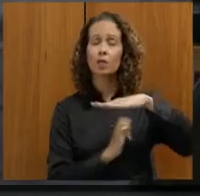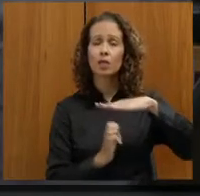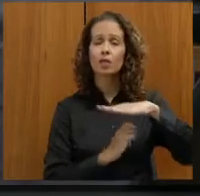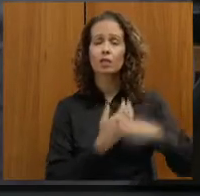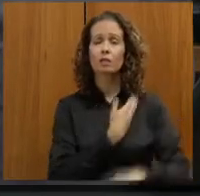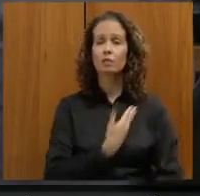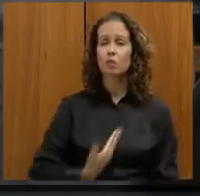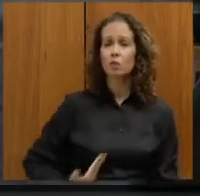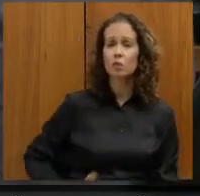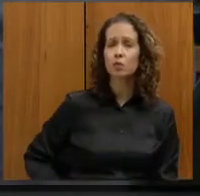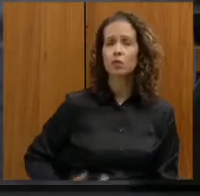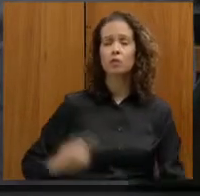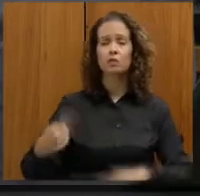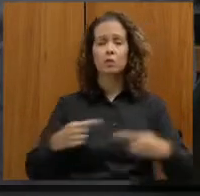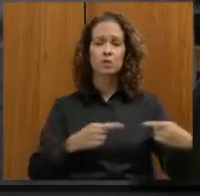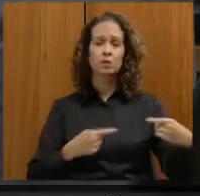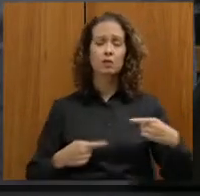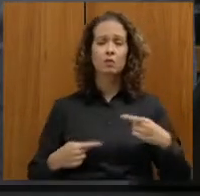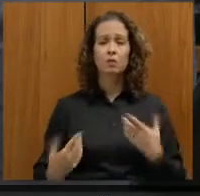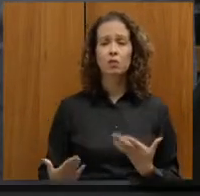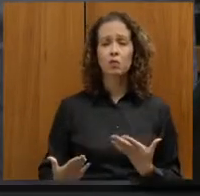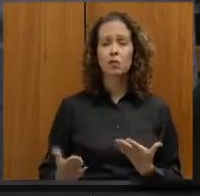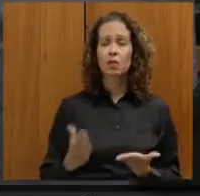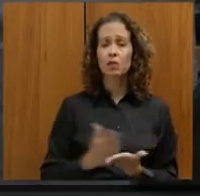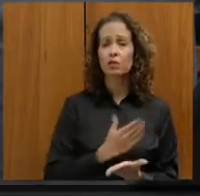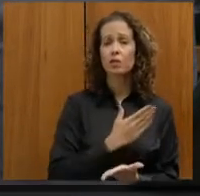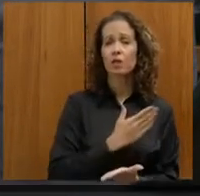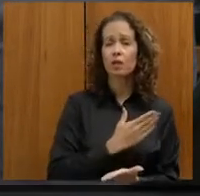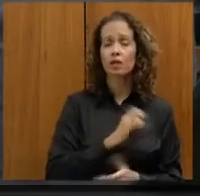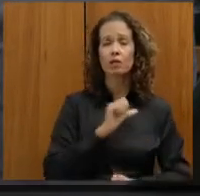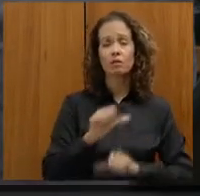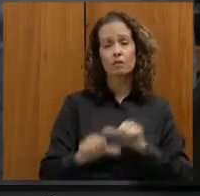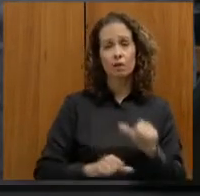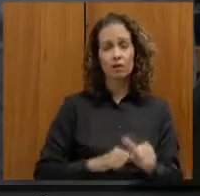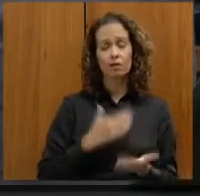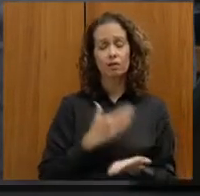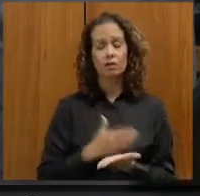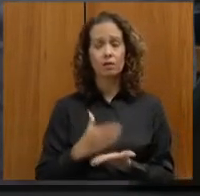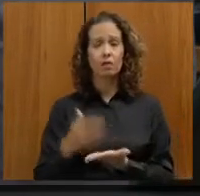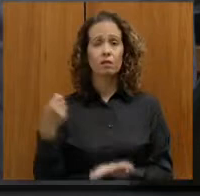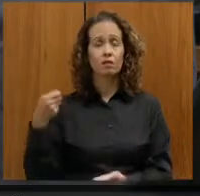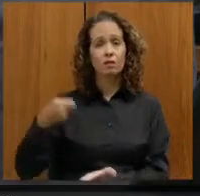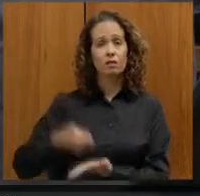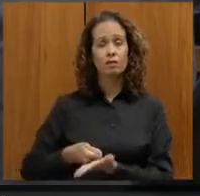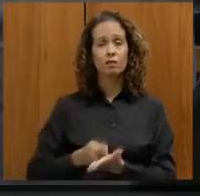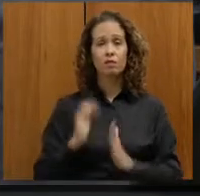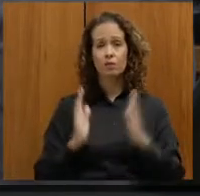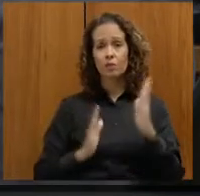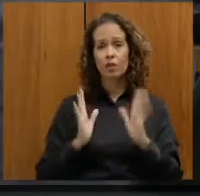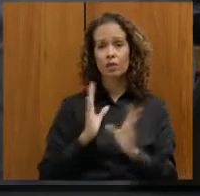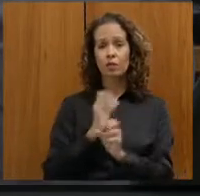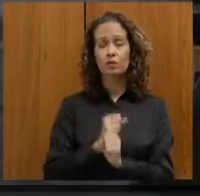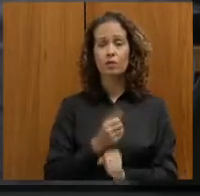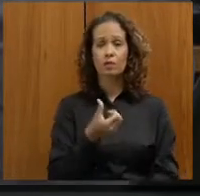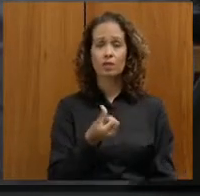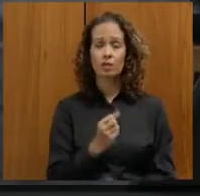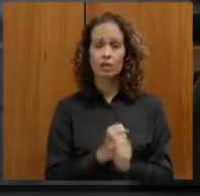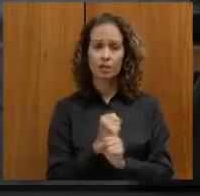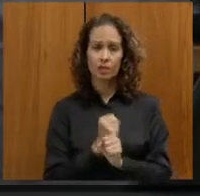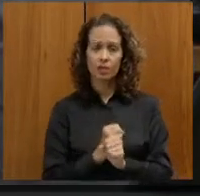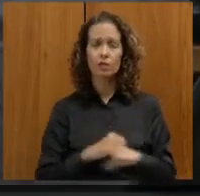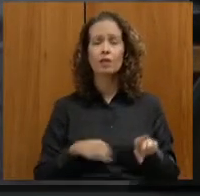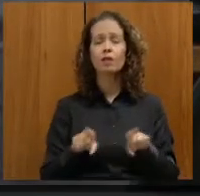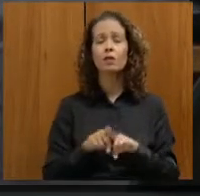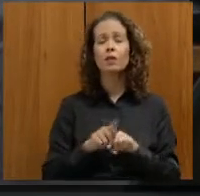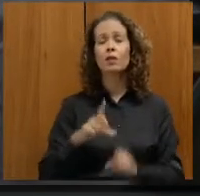em troca de diminuição no pagamento das parcelas da dívida por seis anos o Executivo teve um prazo de